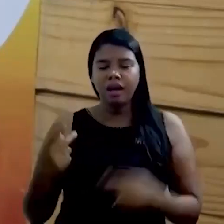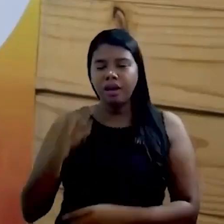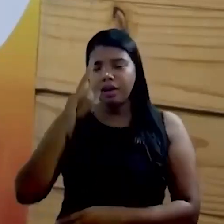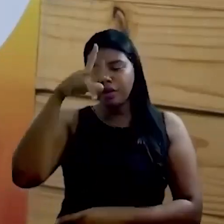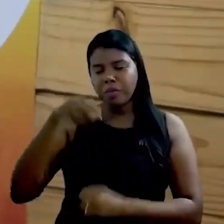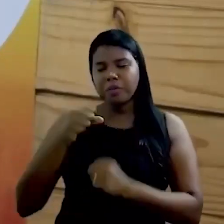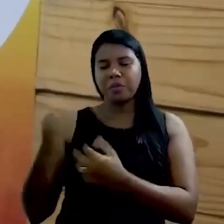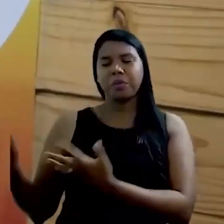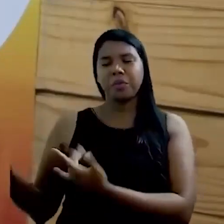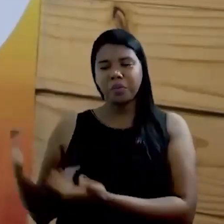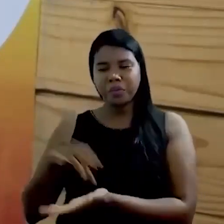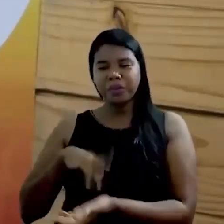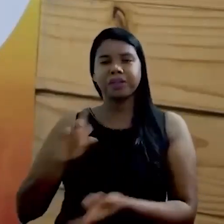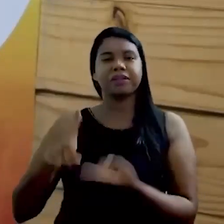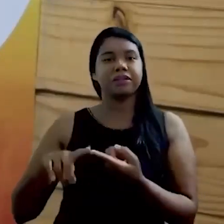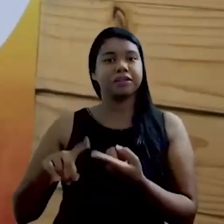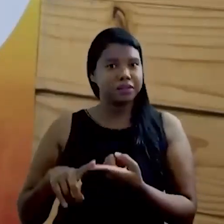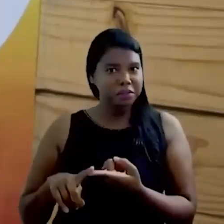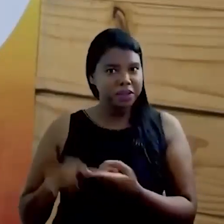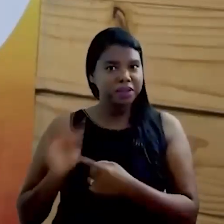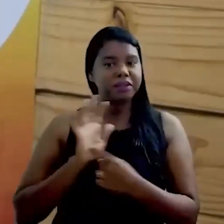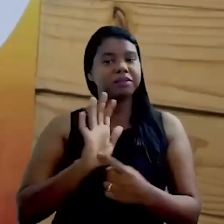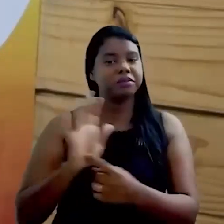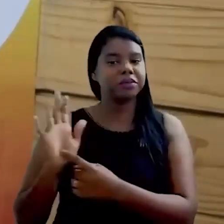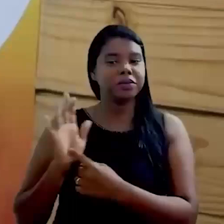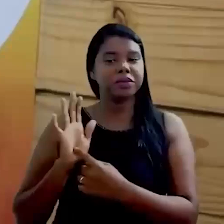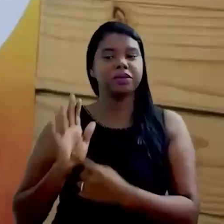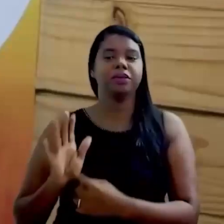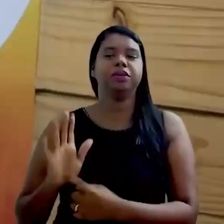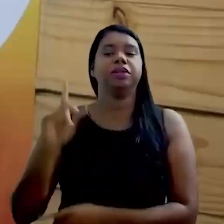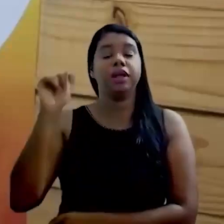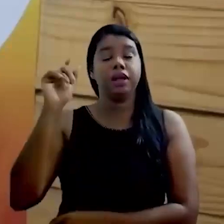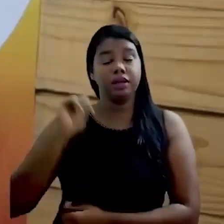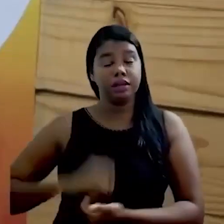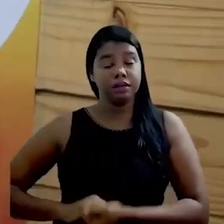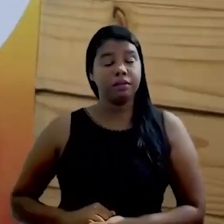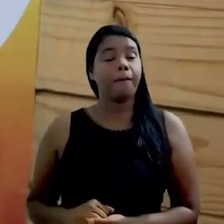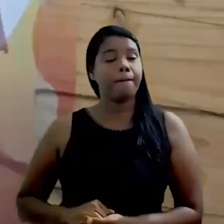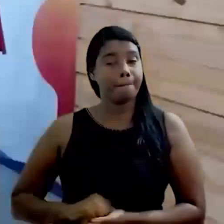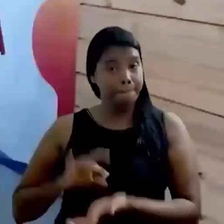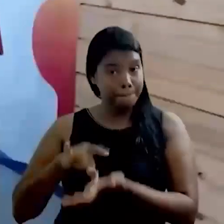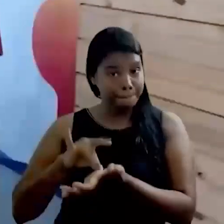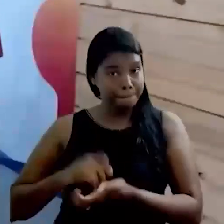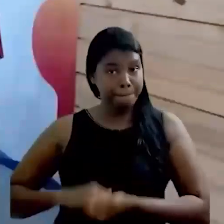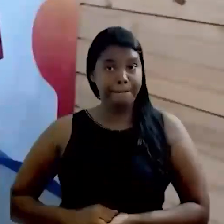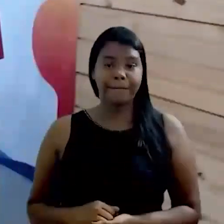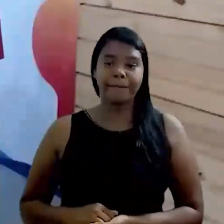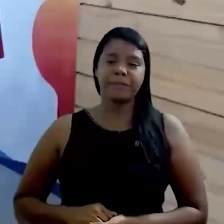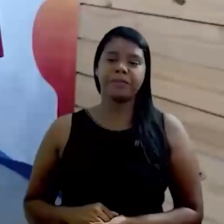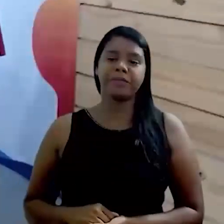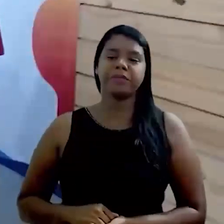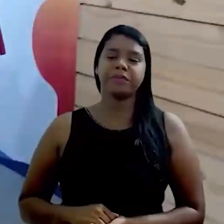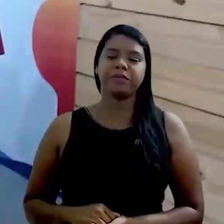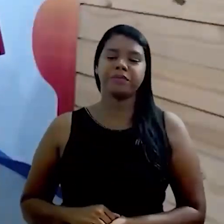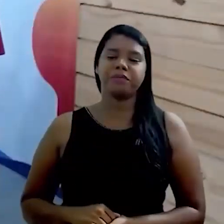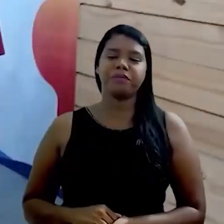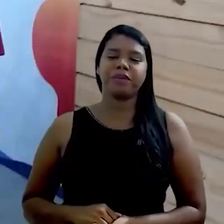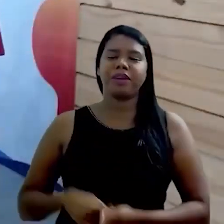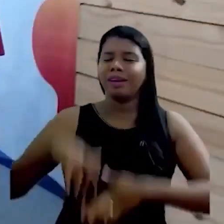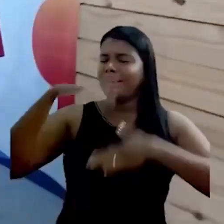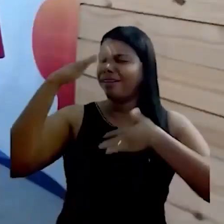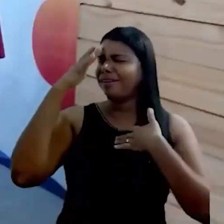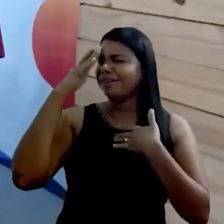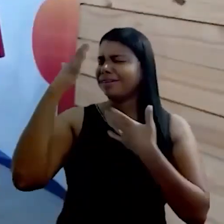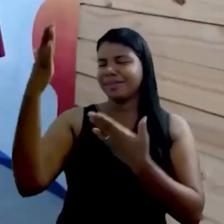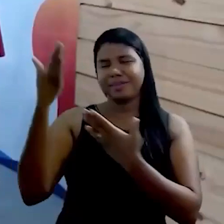para essa geração. E essa geração, ela tá entrando agora no mercado de trabalho e tá ganhando dinheiro. É verdade, gente. Pessoal, então gostaria de